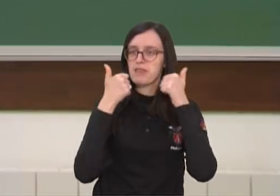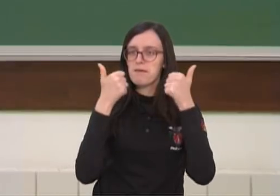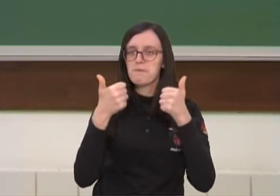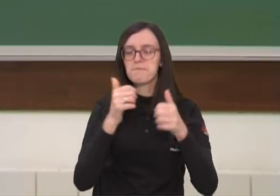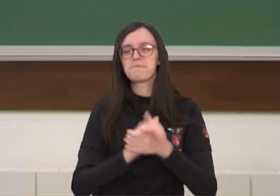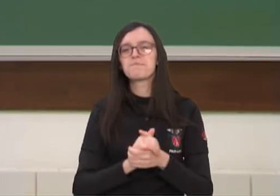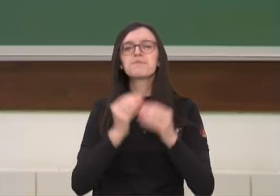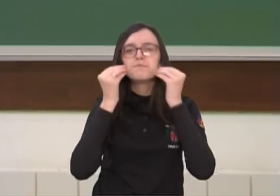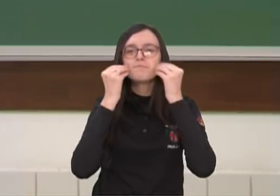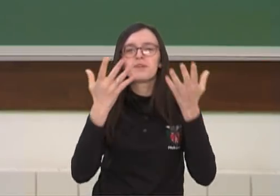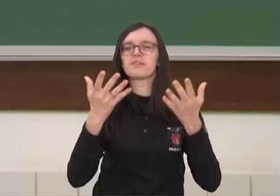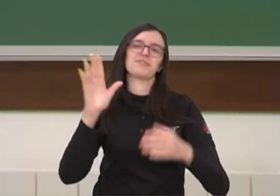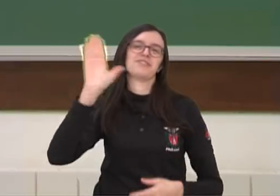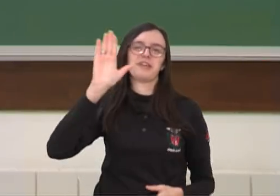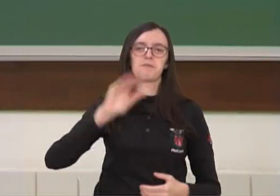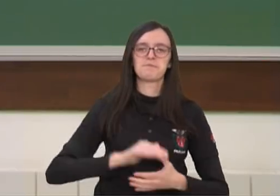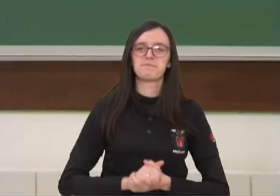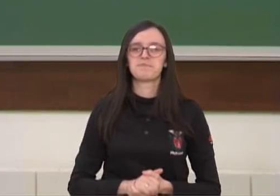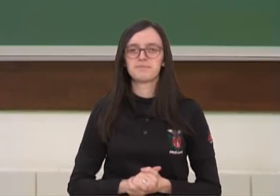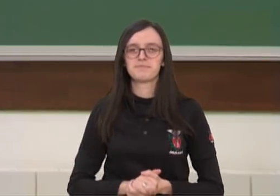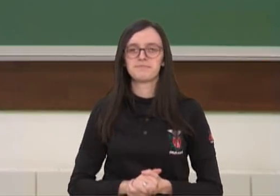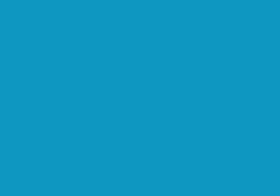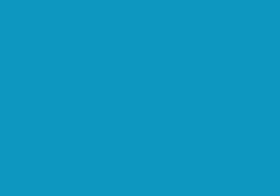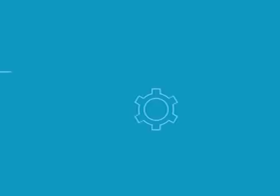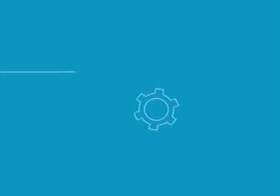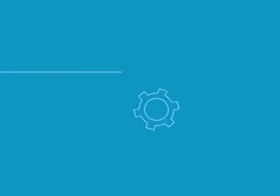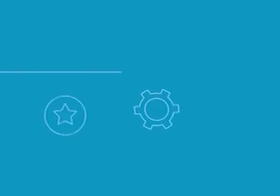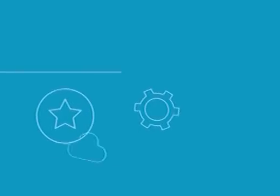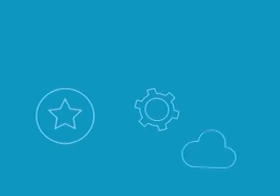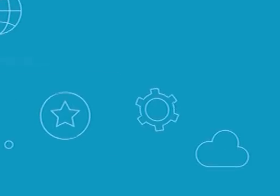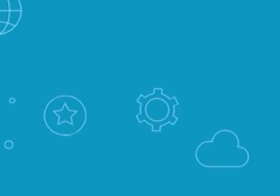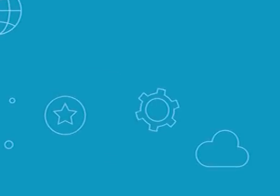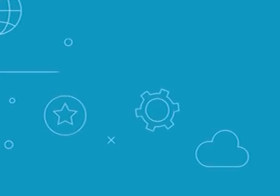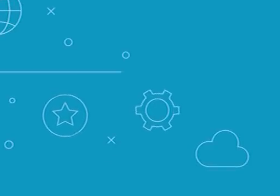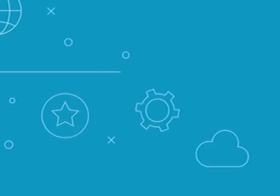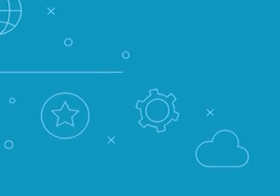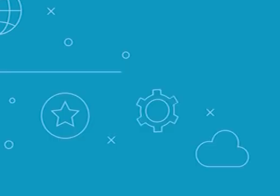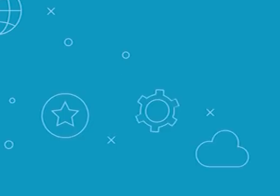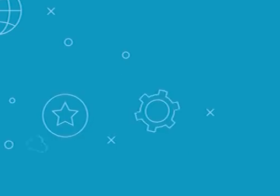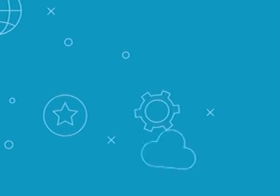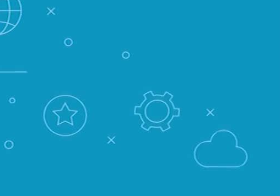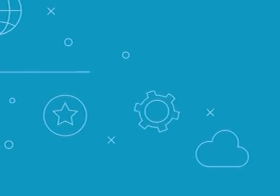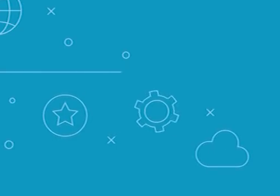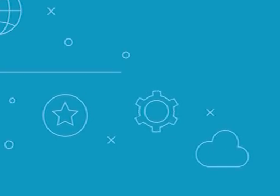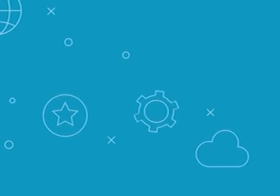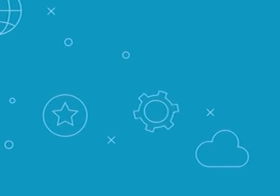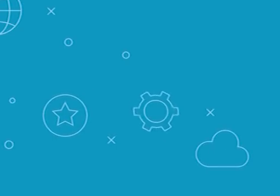bom? Beijão, tchau!